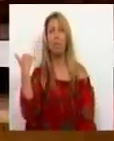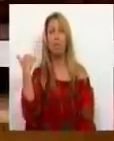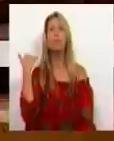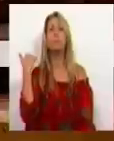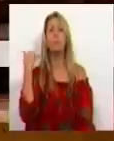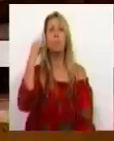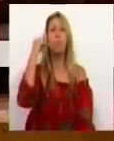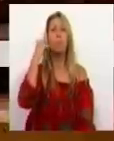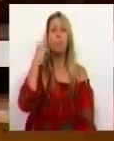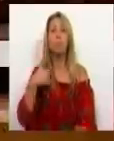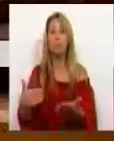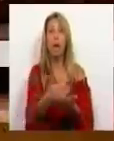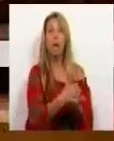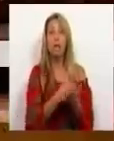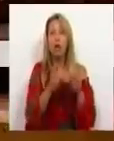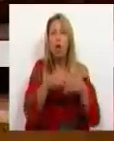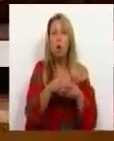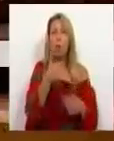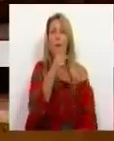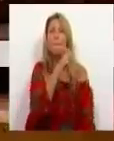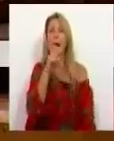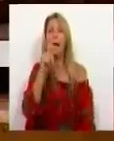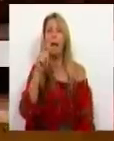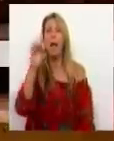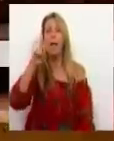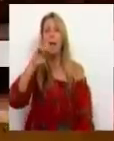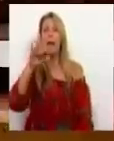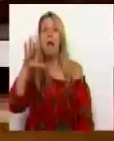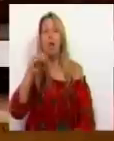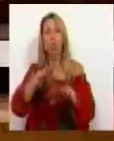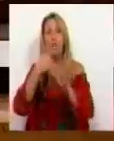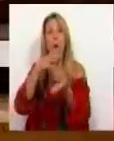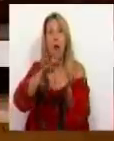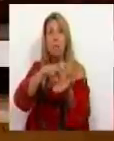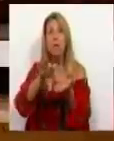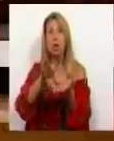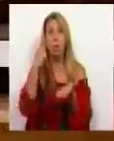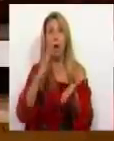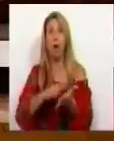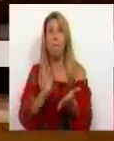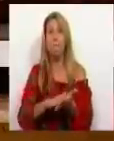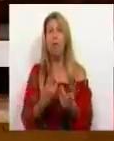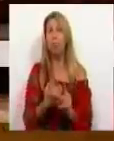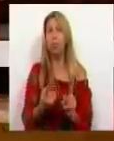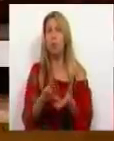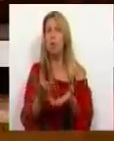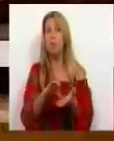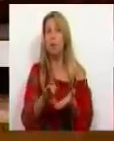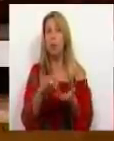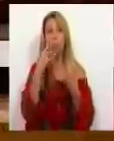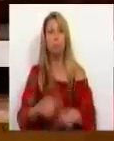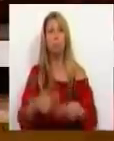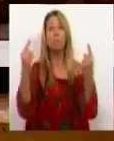Grupo Barraqueiro terá recebido a título de indenizações compensatórias não comprovadas mostram que é urgente quebrar